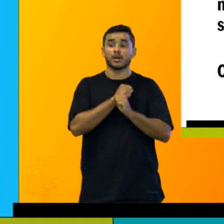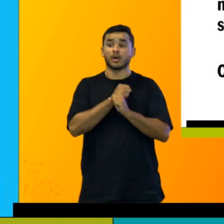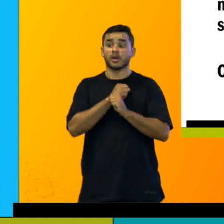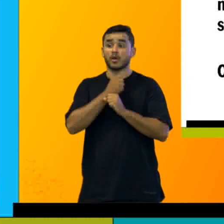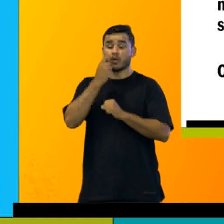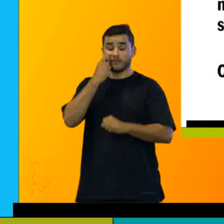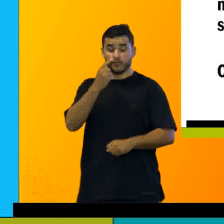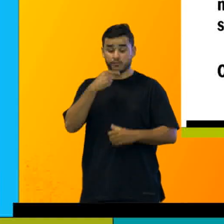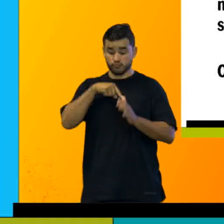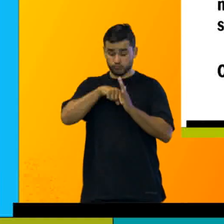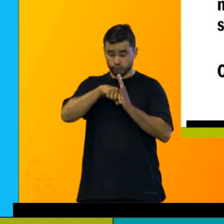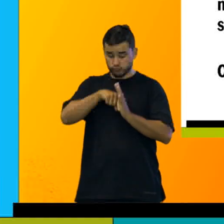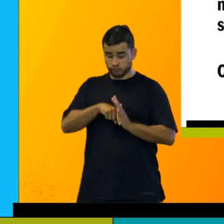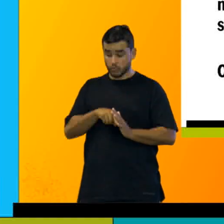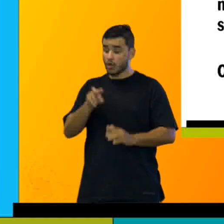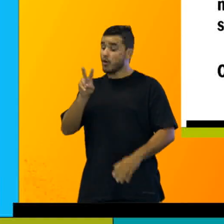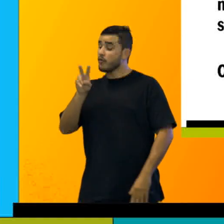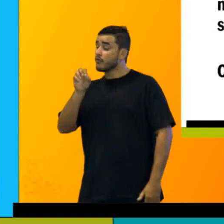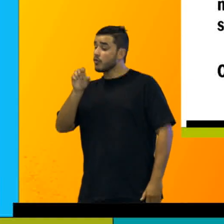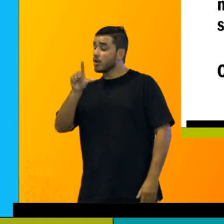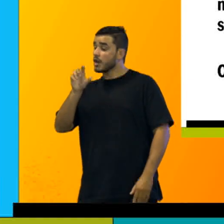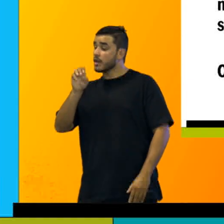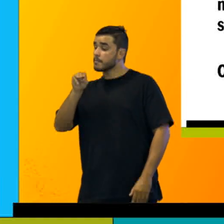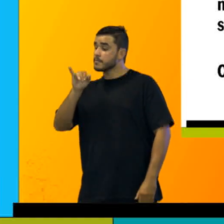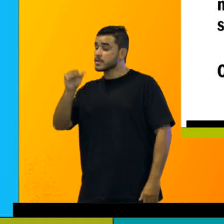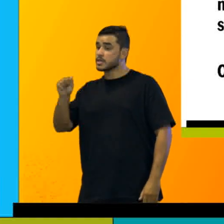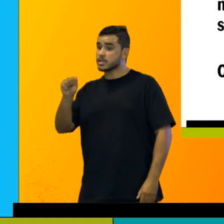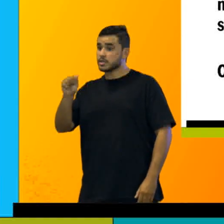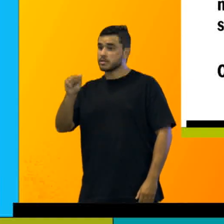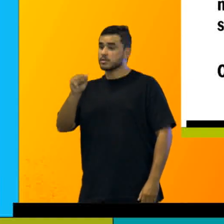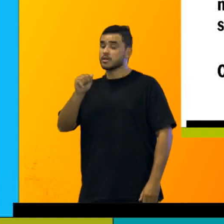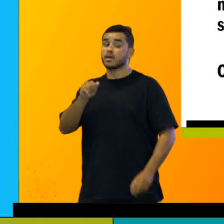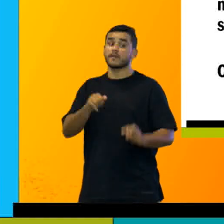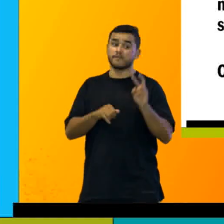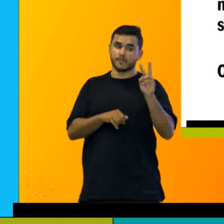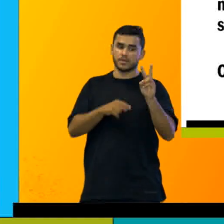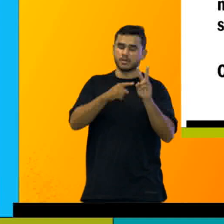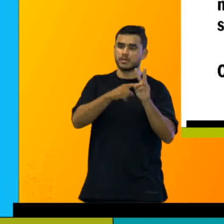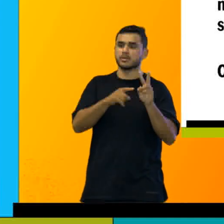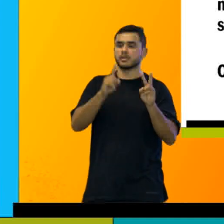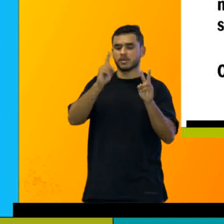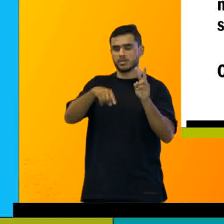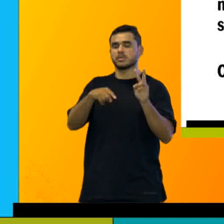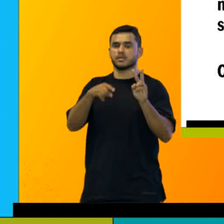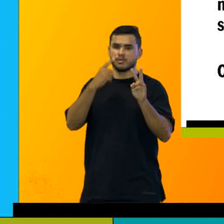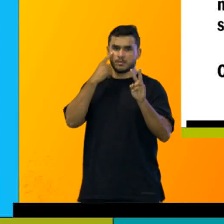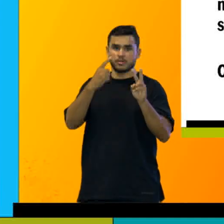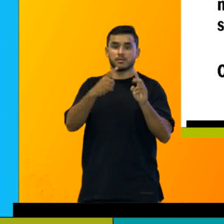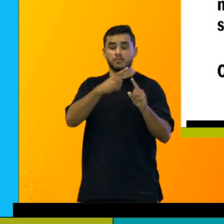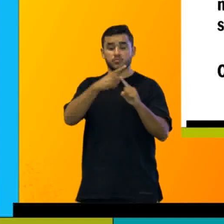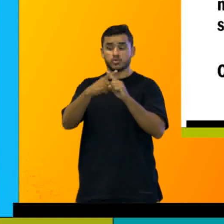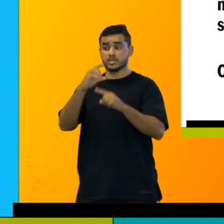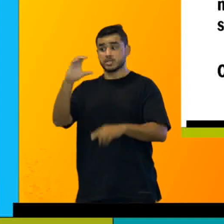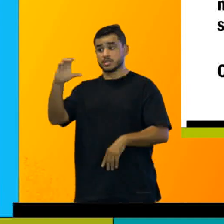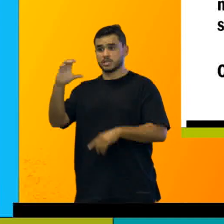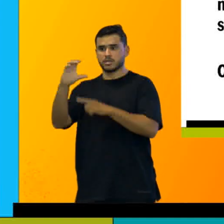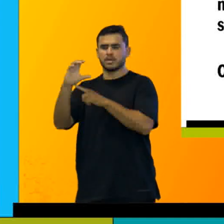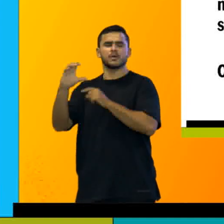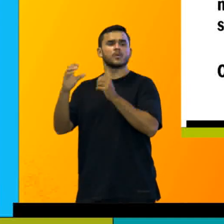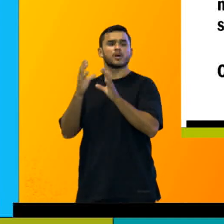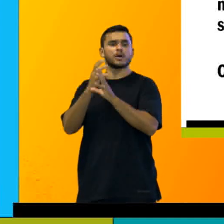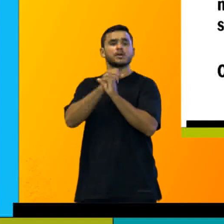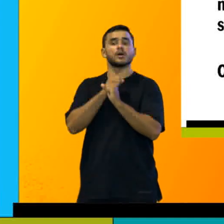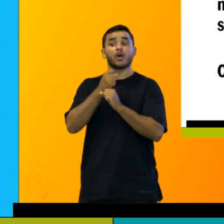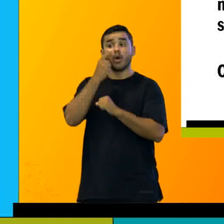de uma pessoa, a qual é obtida multiplicando-se a volemia pela concentração C de hemácia no sangue. Isto é, aí ele deu a